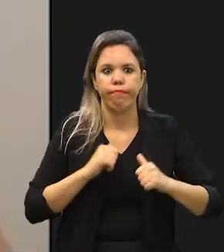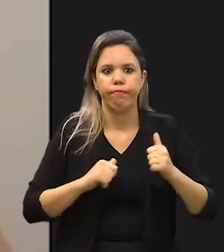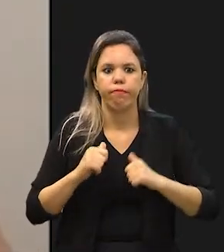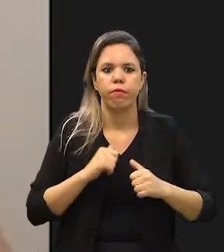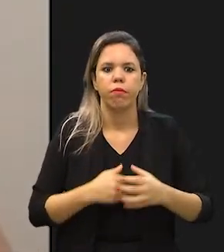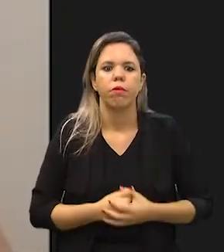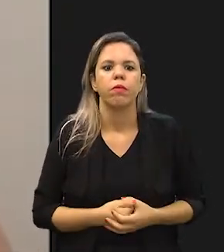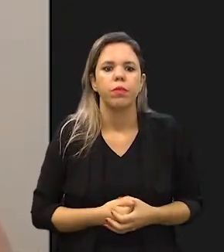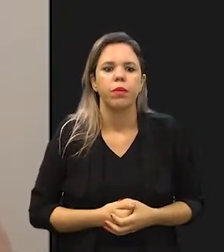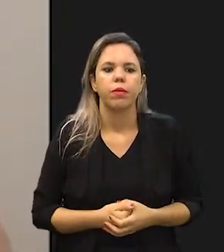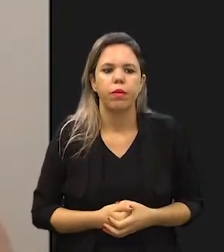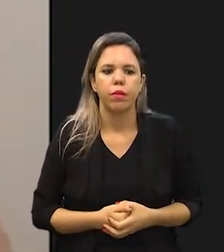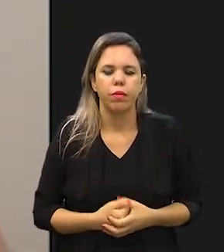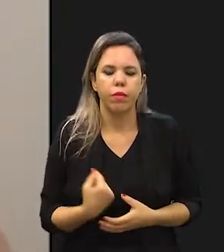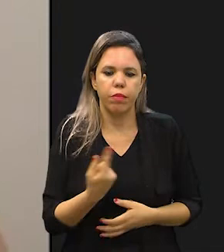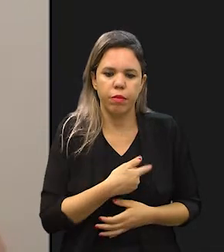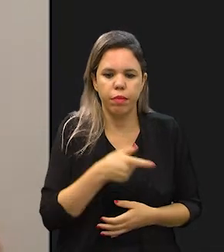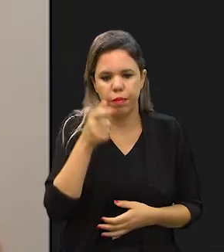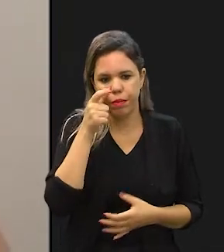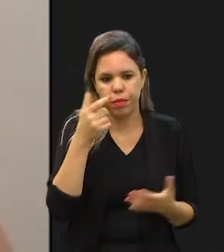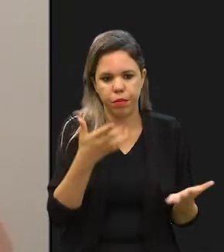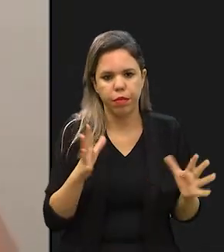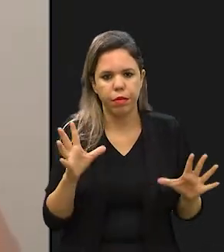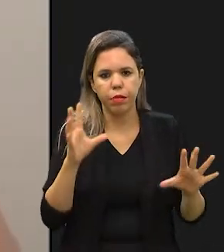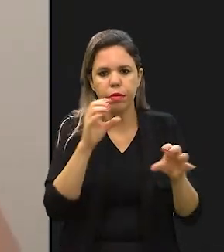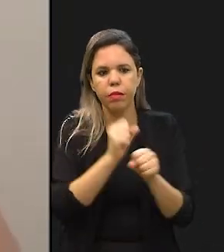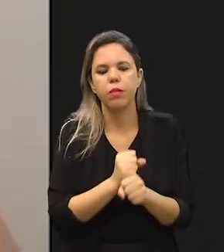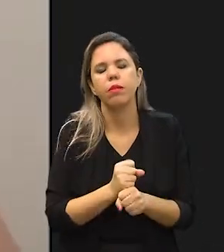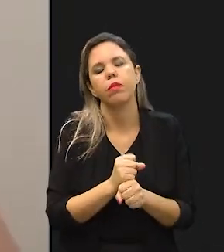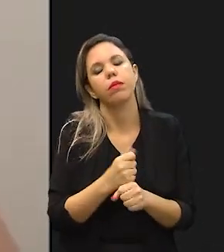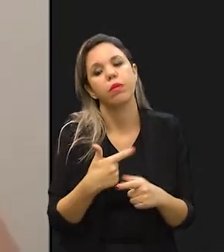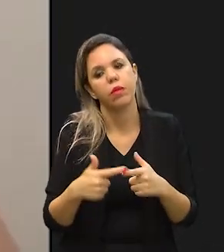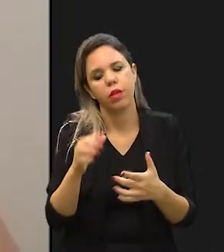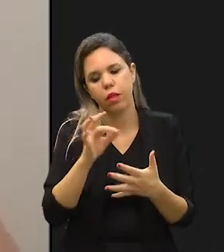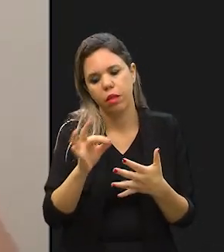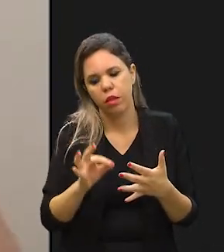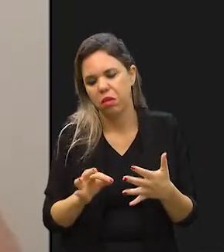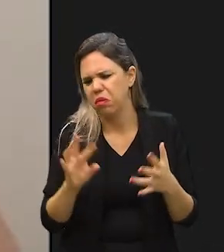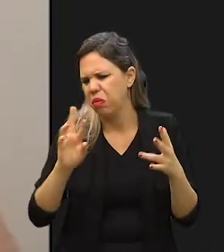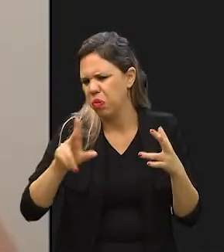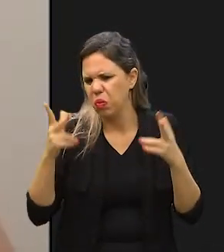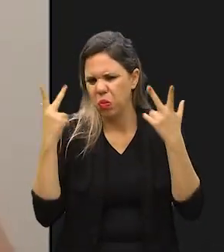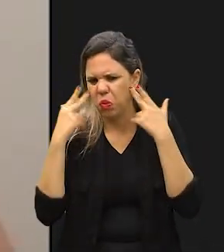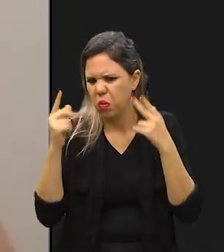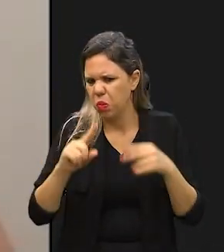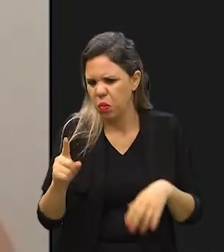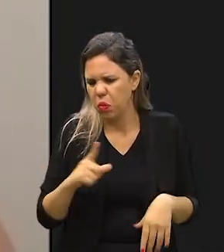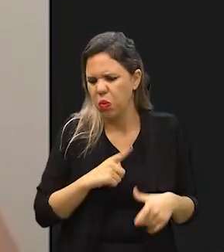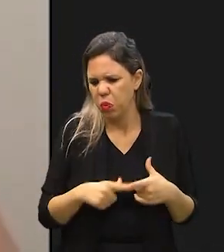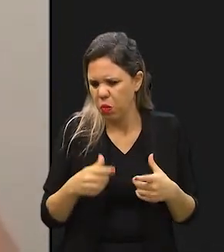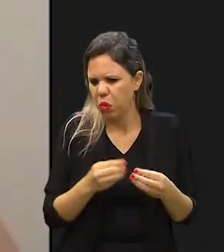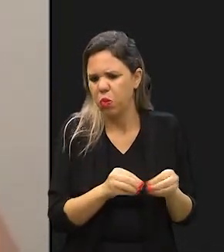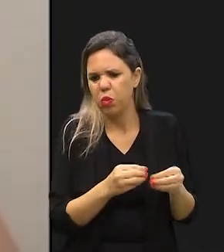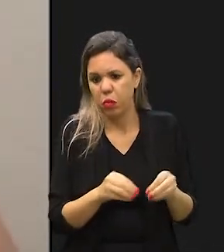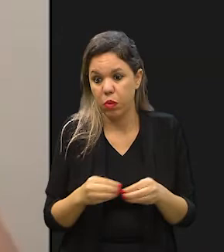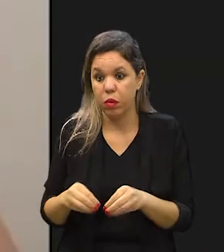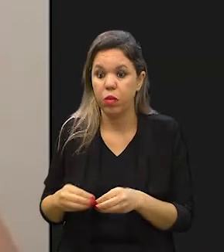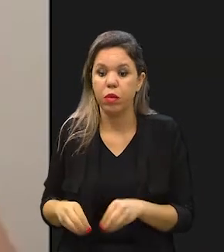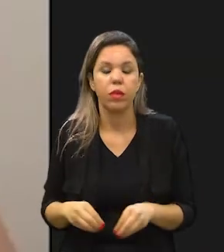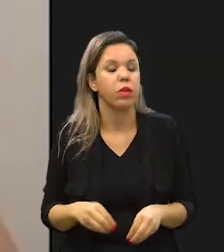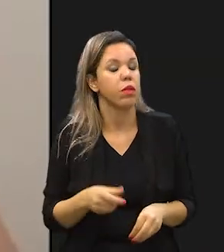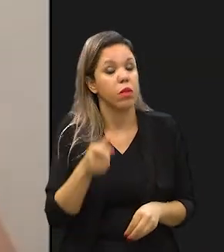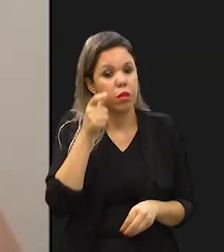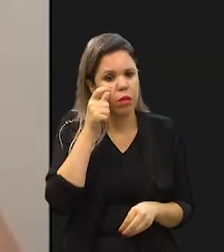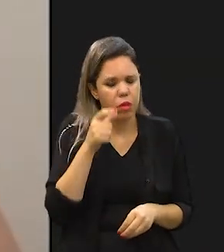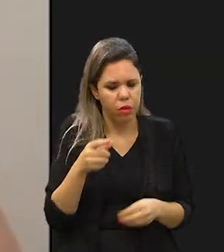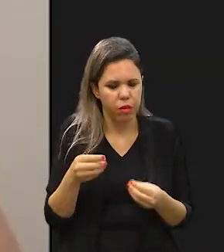aquela inquietação. Então, quando nós vemos tudo isso, e a gente vê que assim, não está normal, está tendo prejuízos, né? Quando a